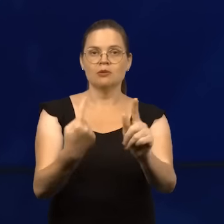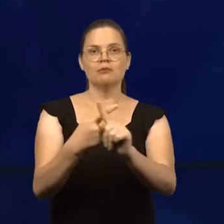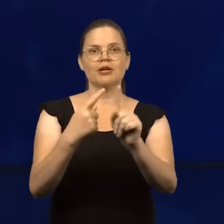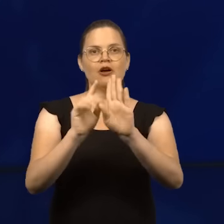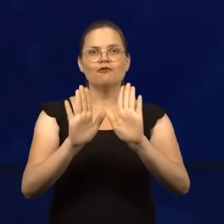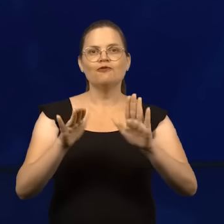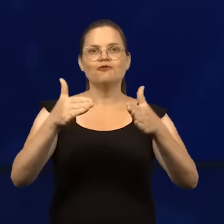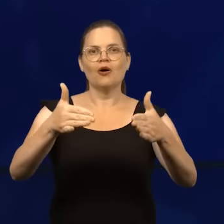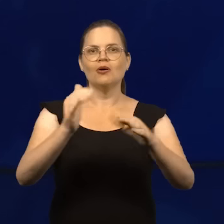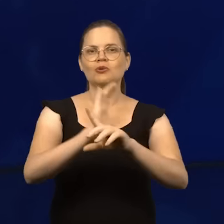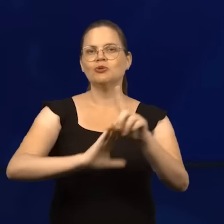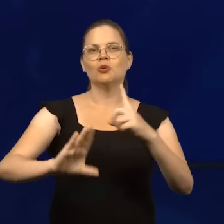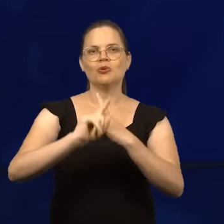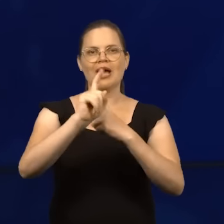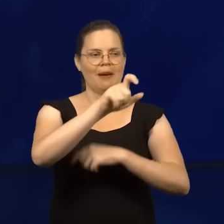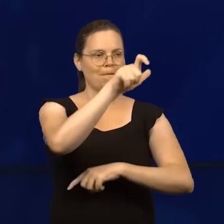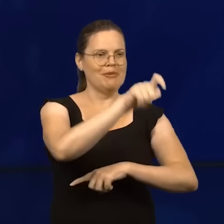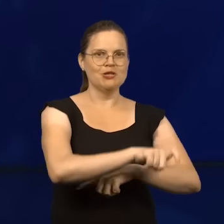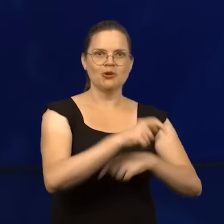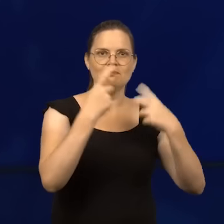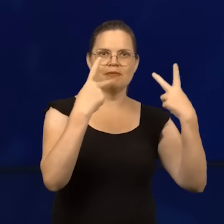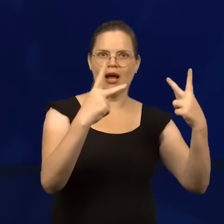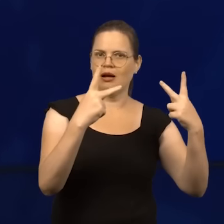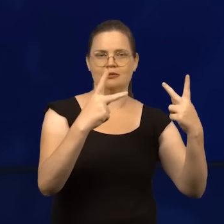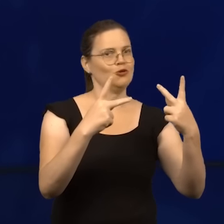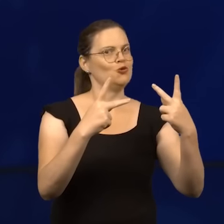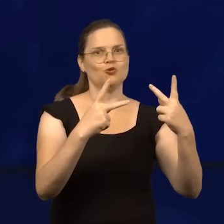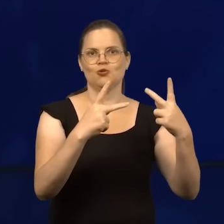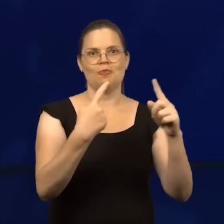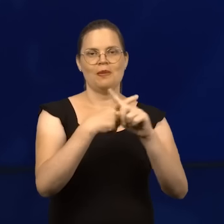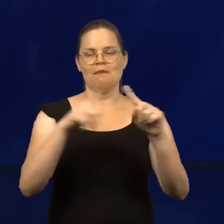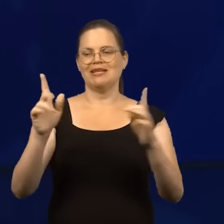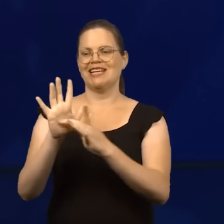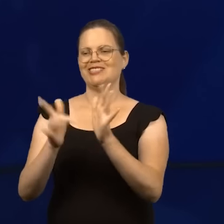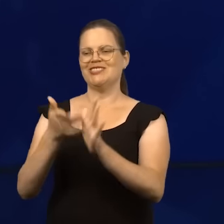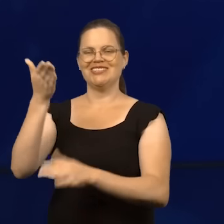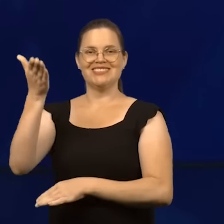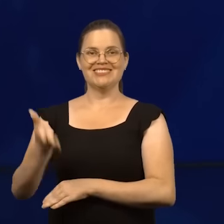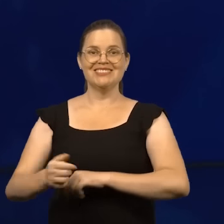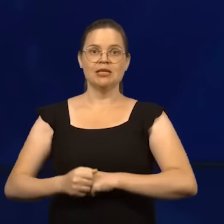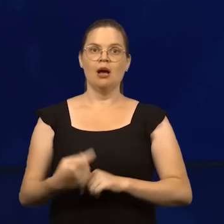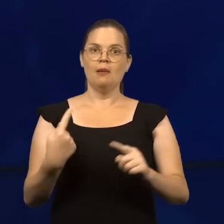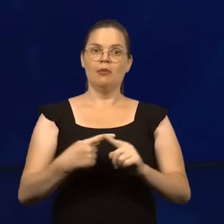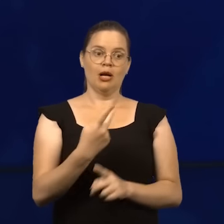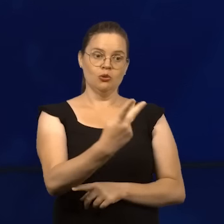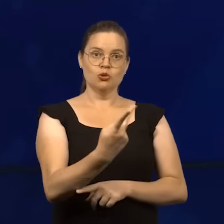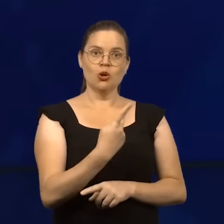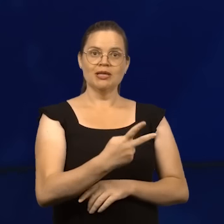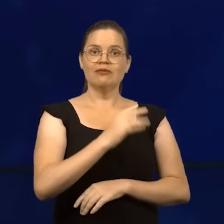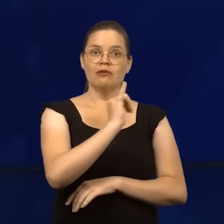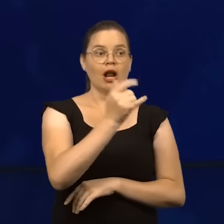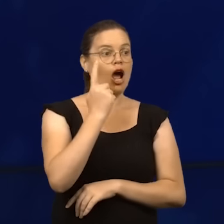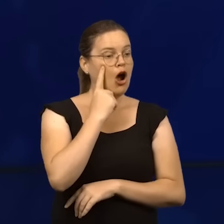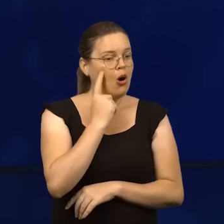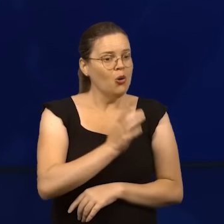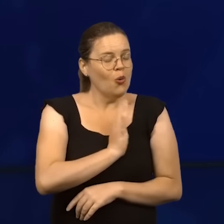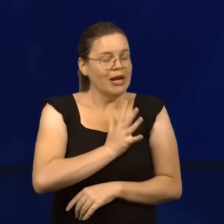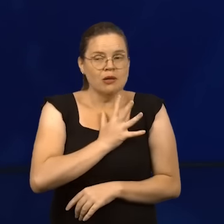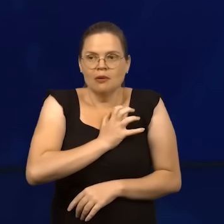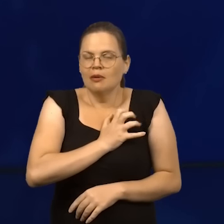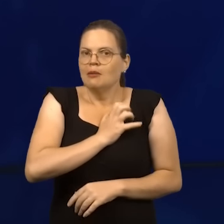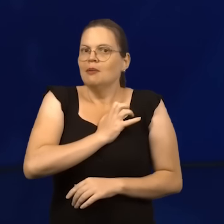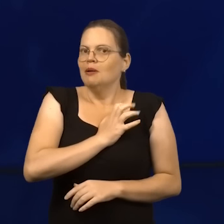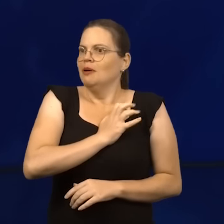Eles estavam apenas anunciando o que eles viveram, que os seus corações foram incendiados pela palavra de Deus. O coração